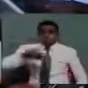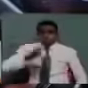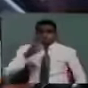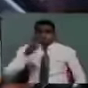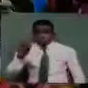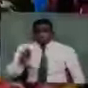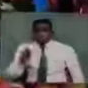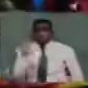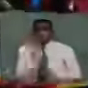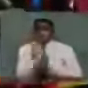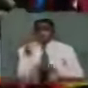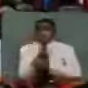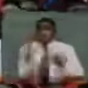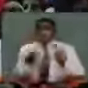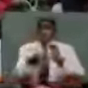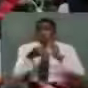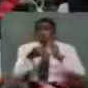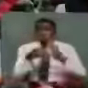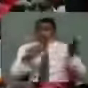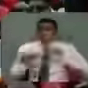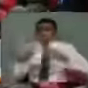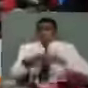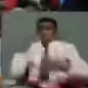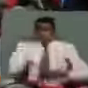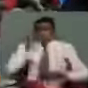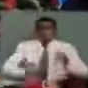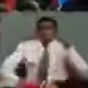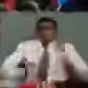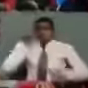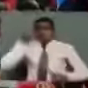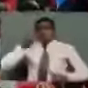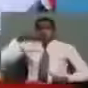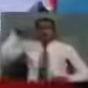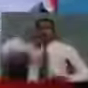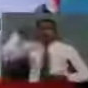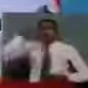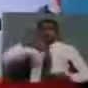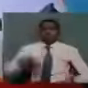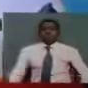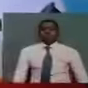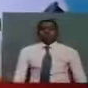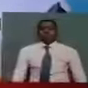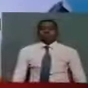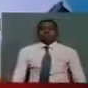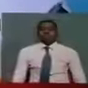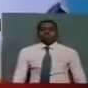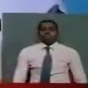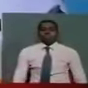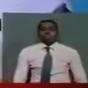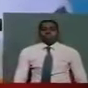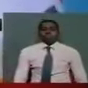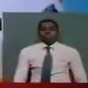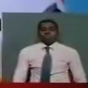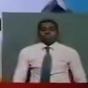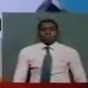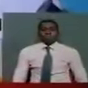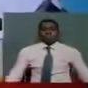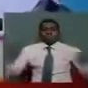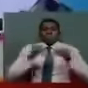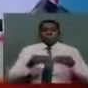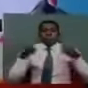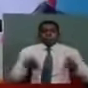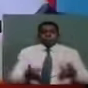base rumo à vitória nas próximas eleições. Separar a oposição. O mais importante